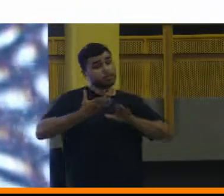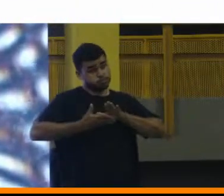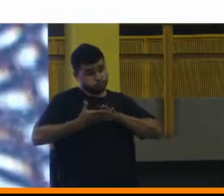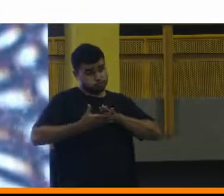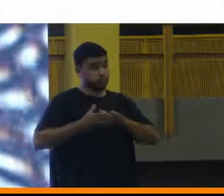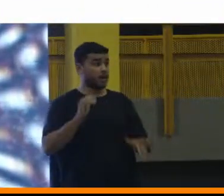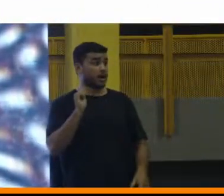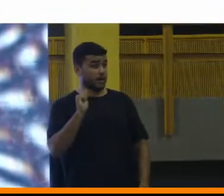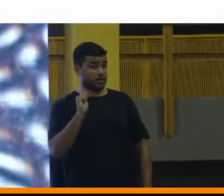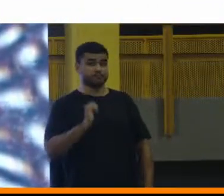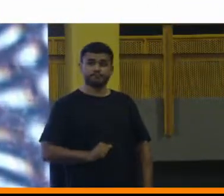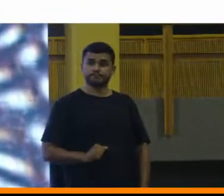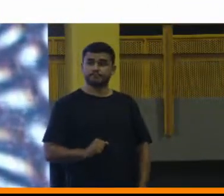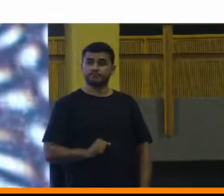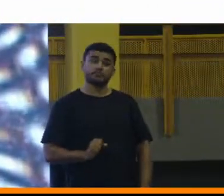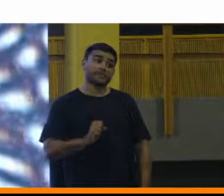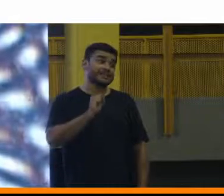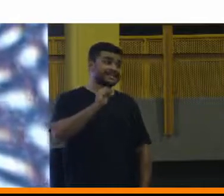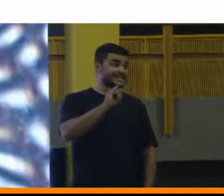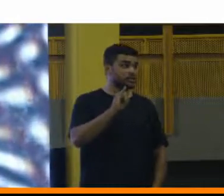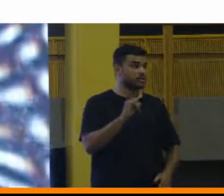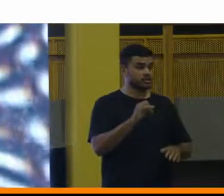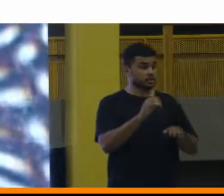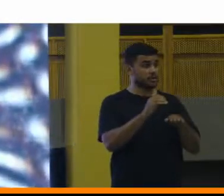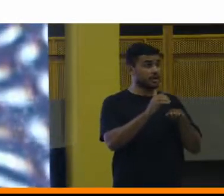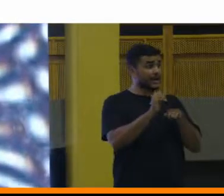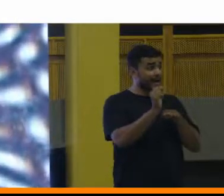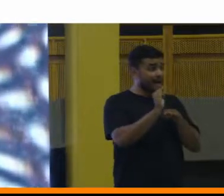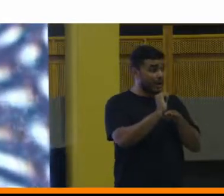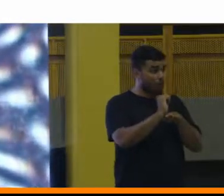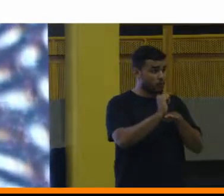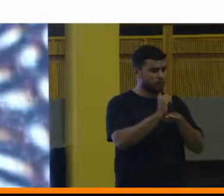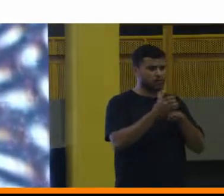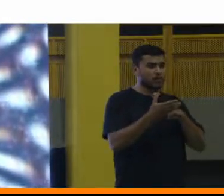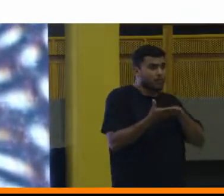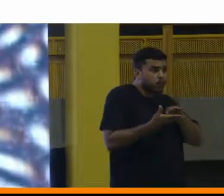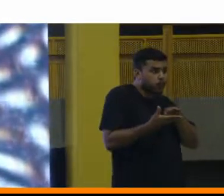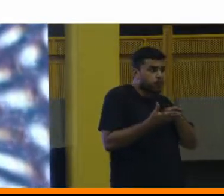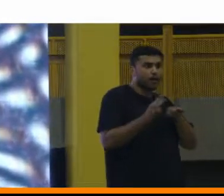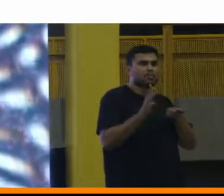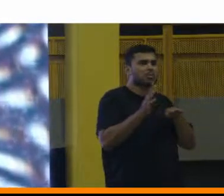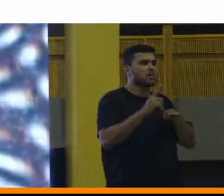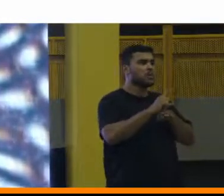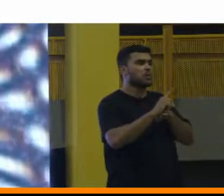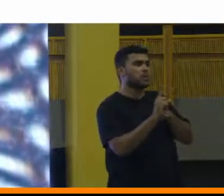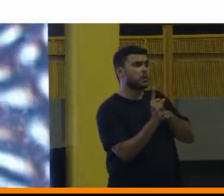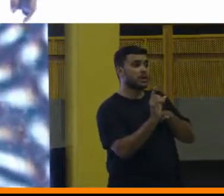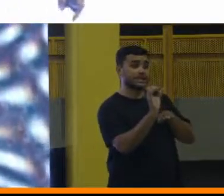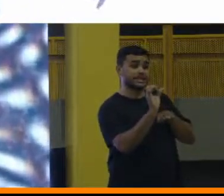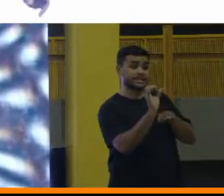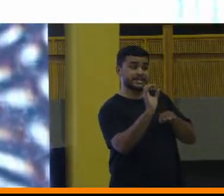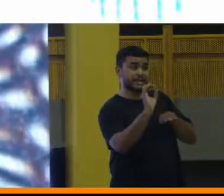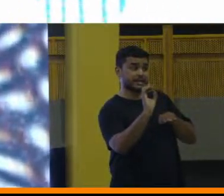tiver com 60 quilômetros por hora, dobrando a velocidade,